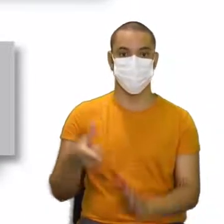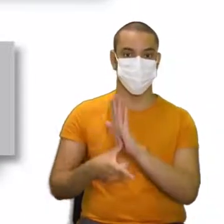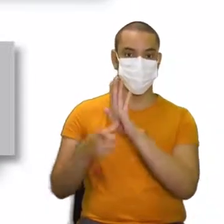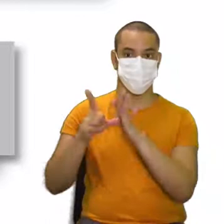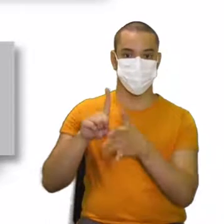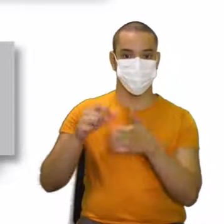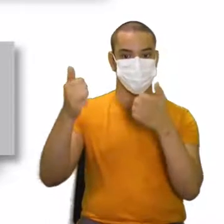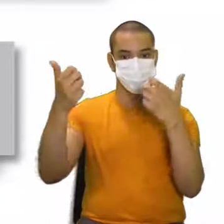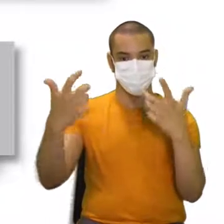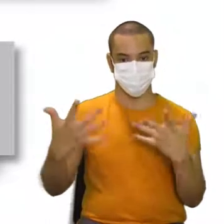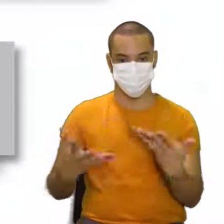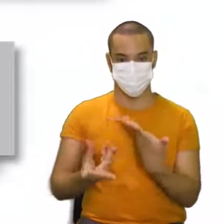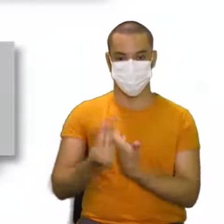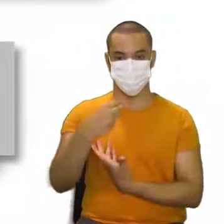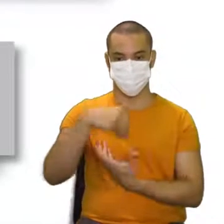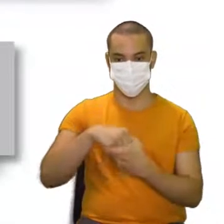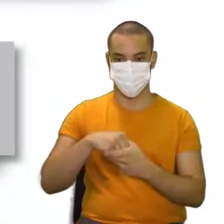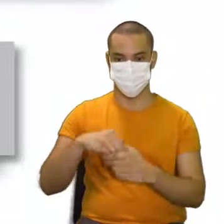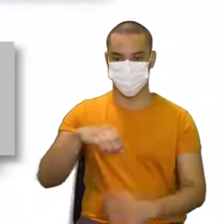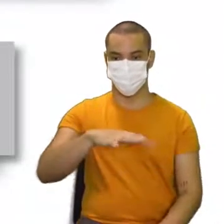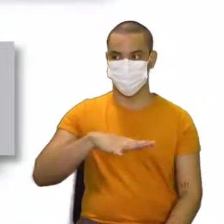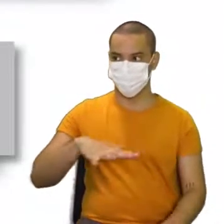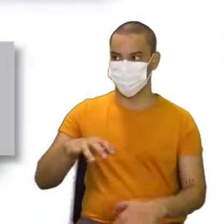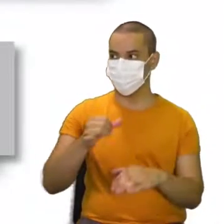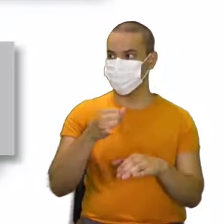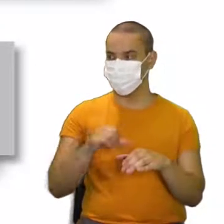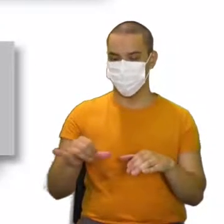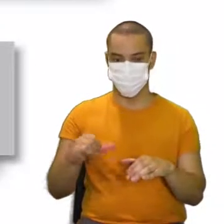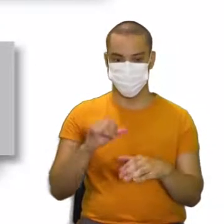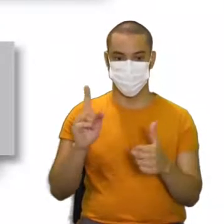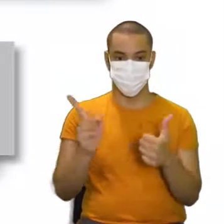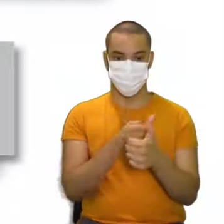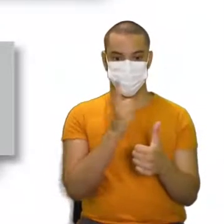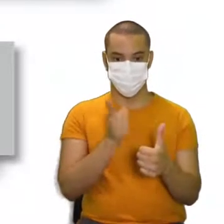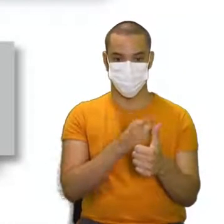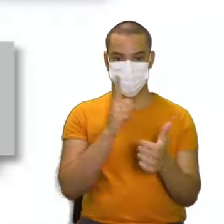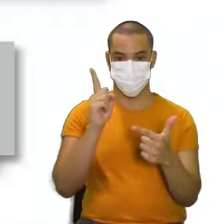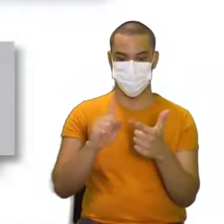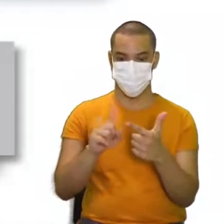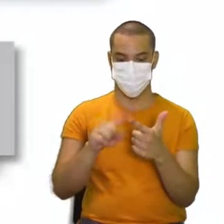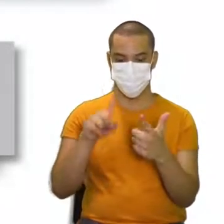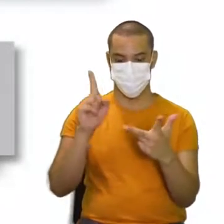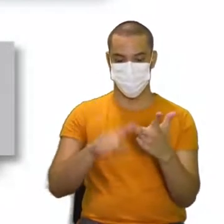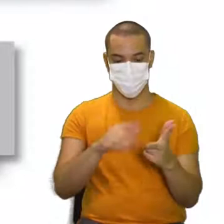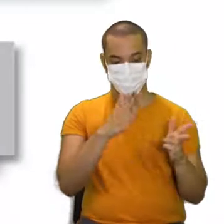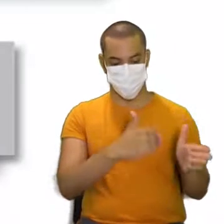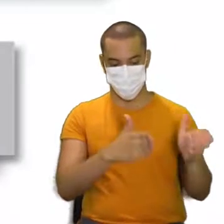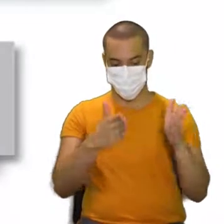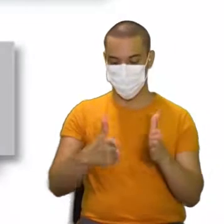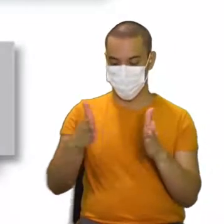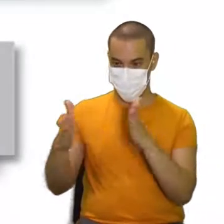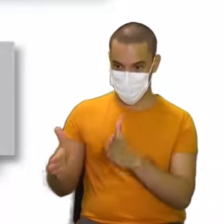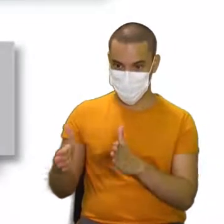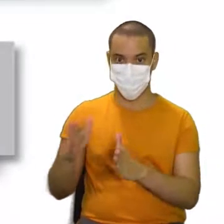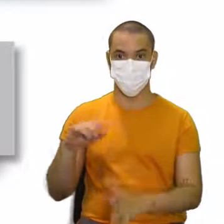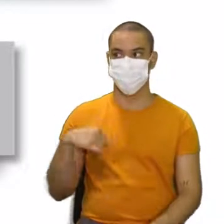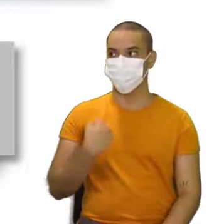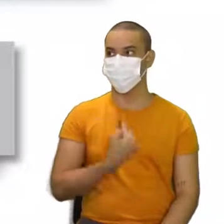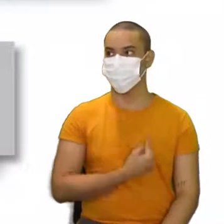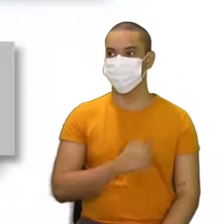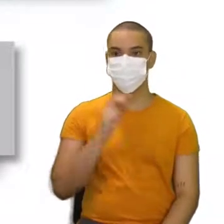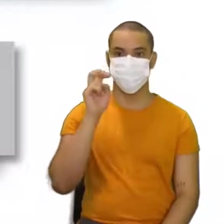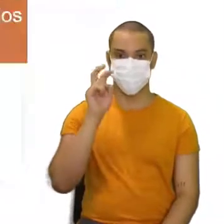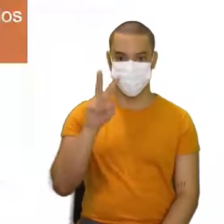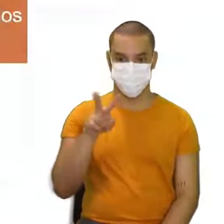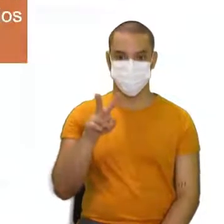ser falado em um campo magnético uniforme primeiro caso segundo caso e terceiro caso nós vamos ver